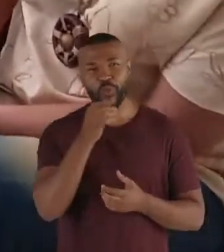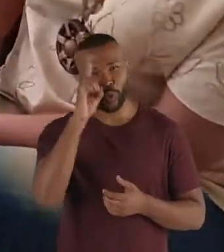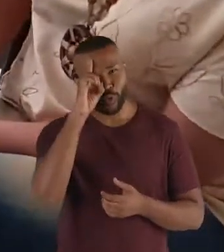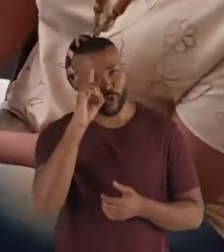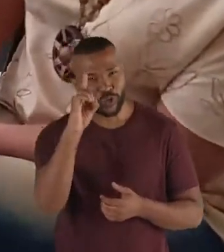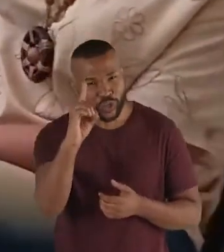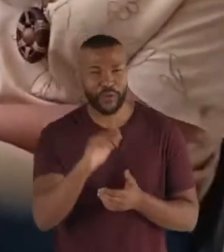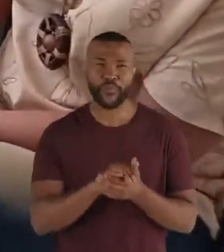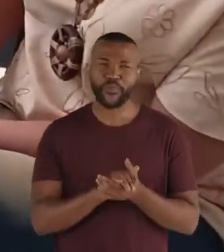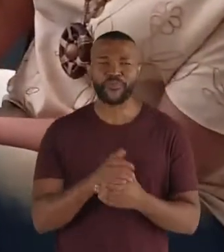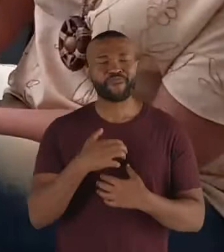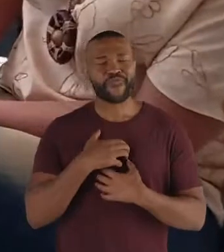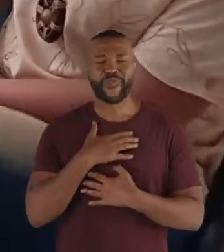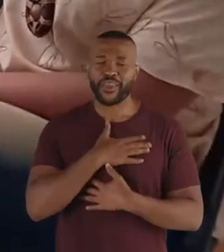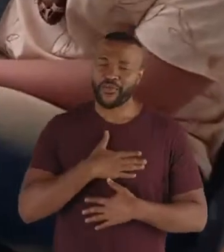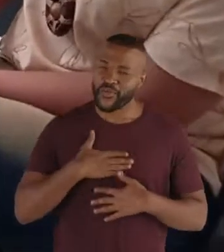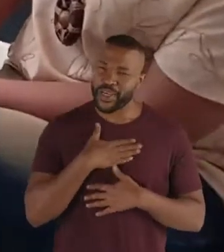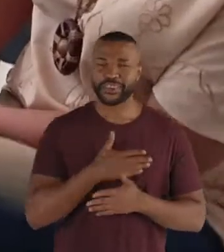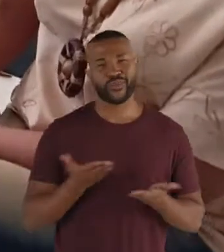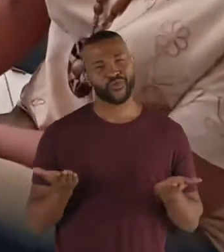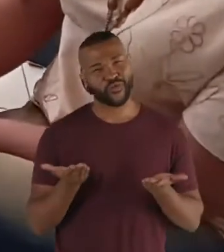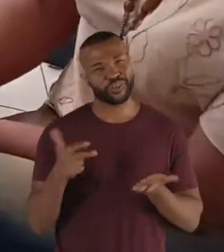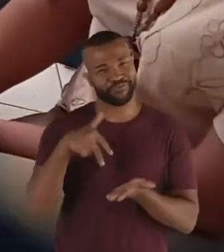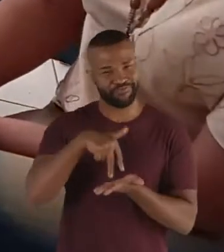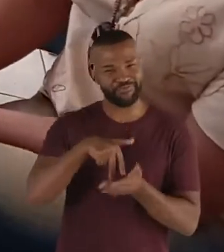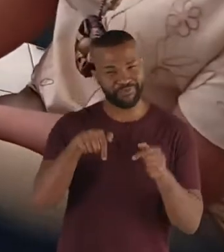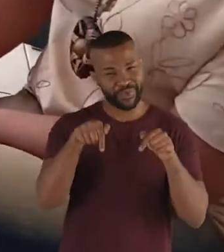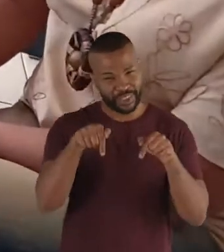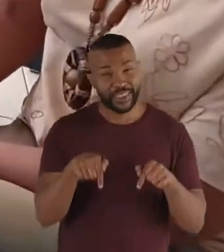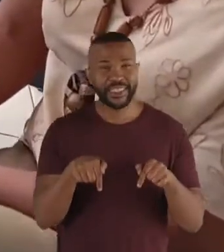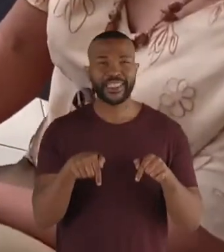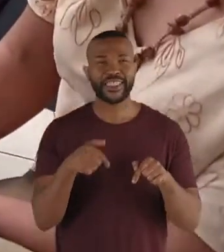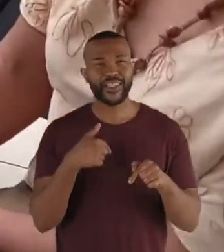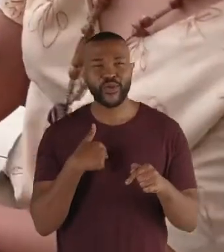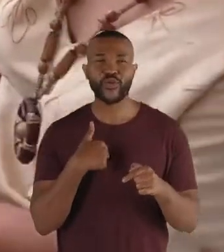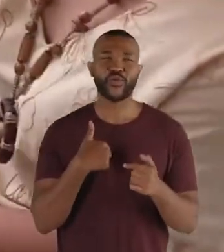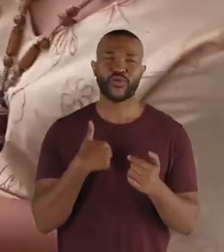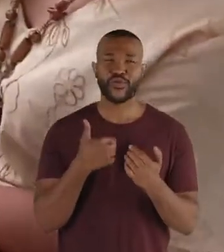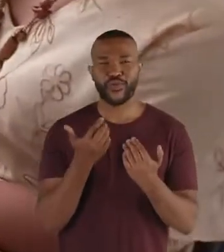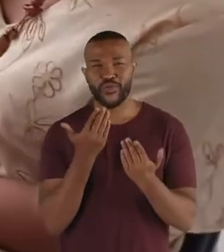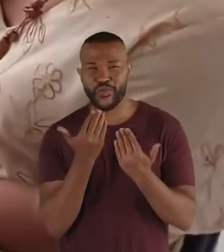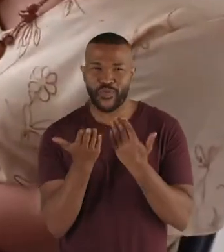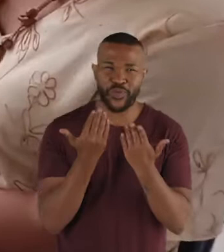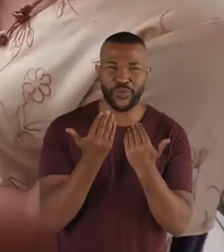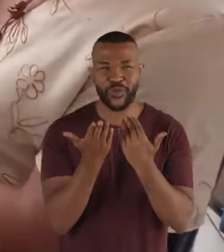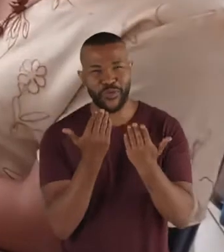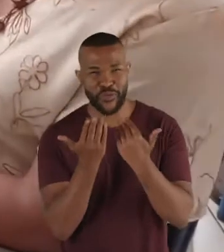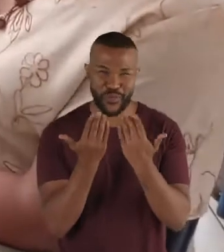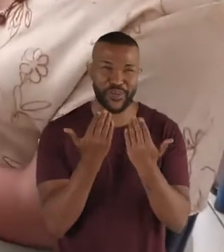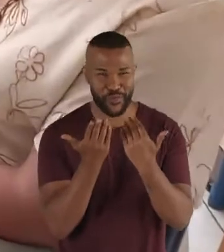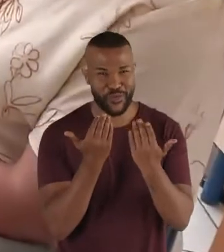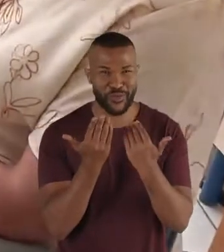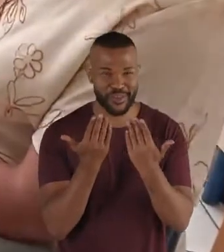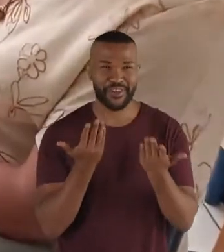Bom dia. É um prazer enorme estar aqui para batermos